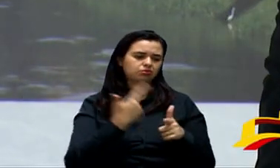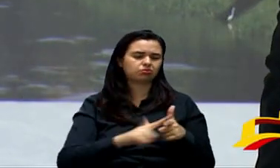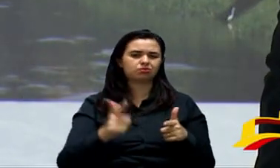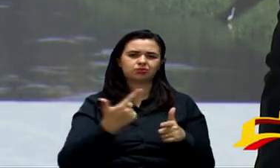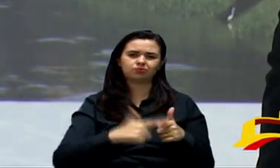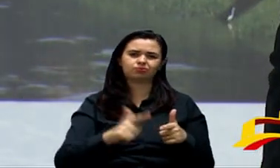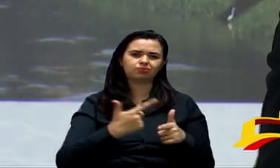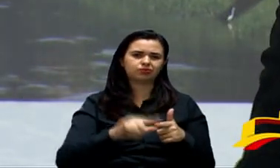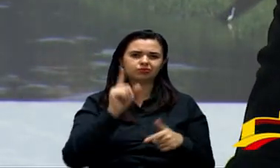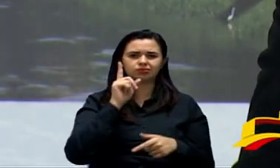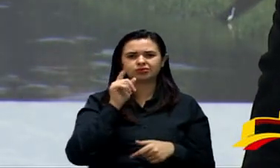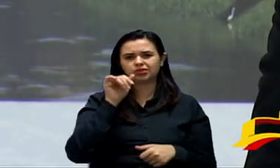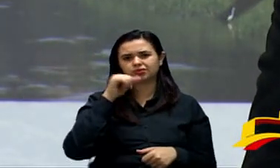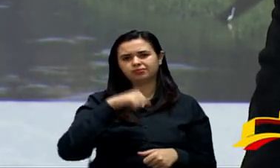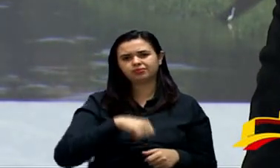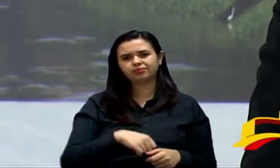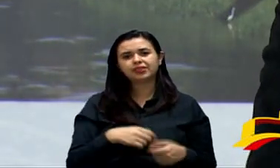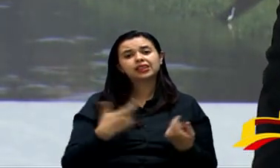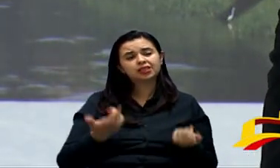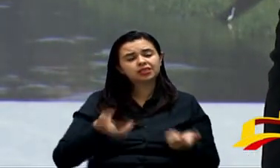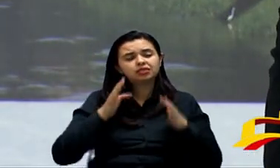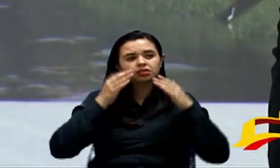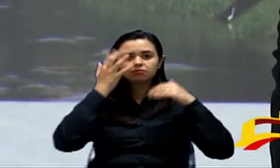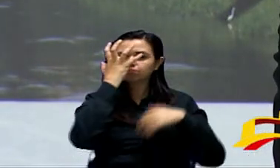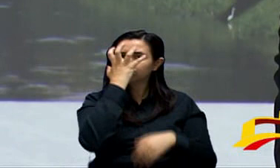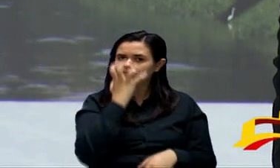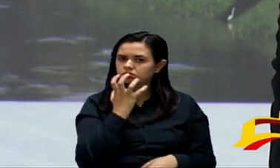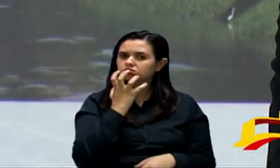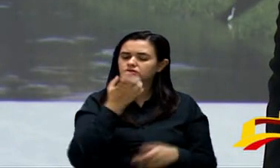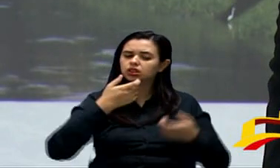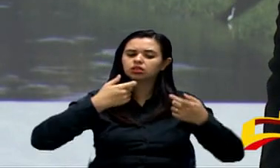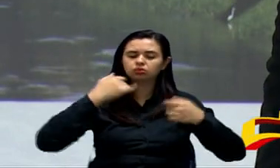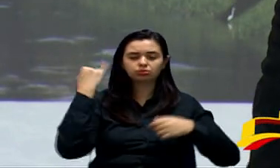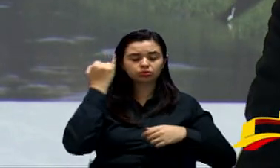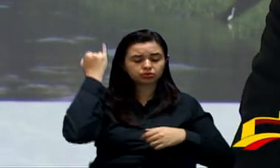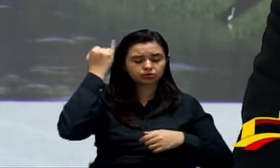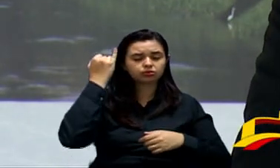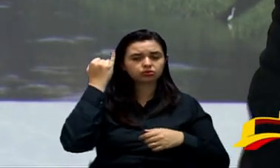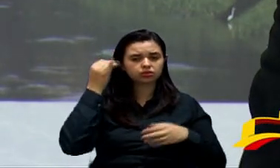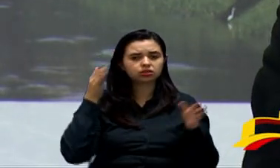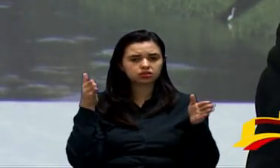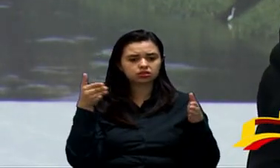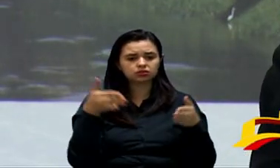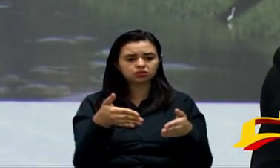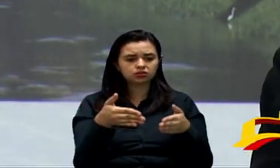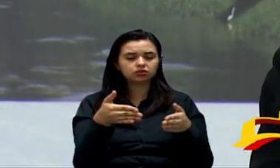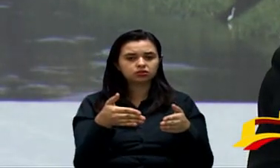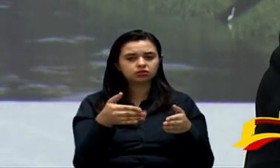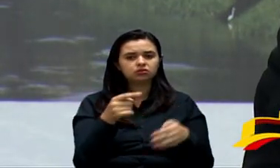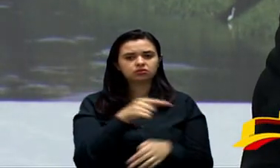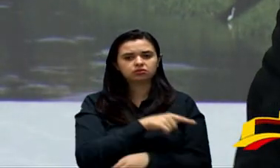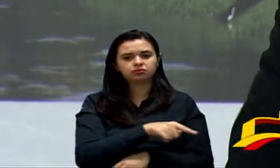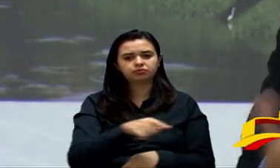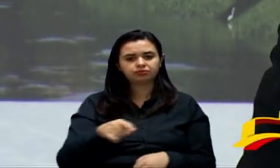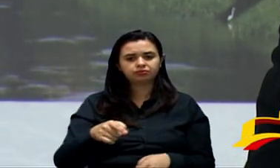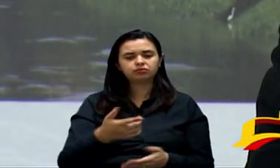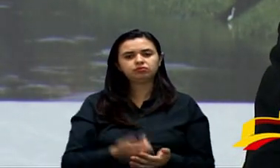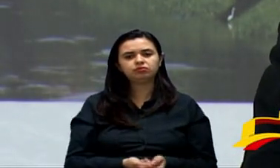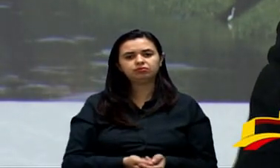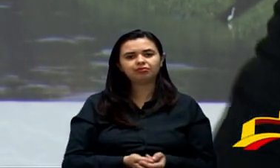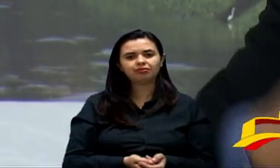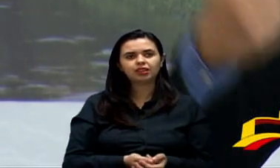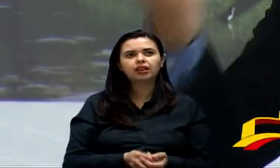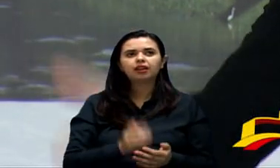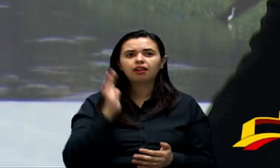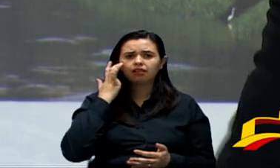e acredito que, realizando essa política, essas palestras, né, doutor Hélio, na verdade, uma palestra que as escolas possam